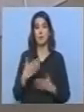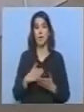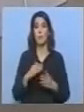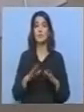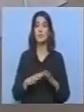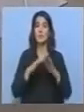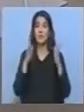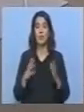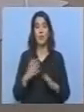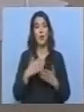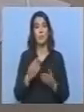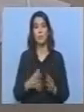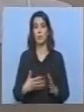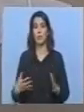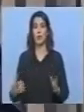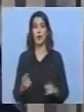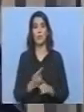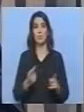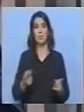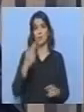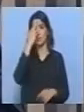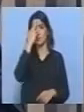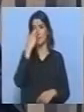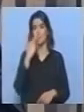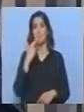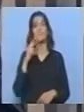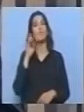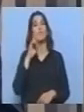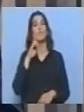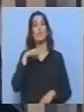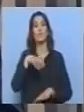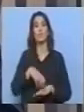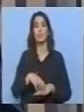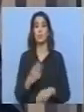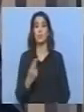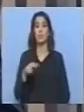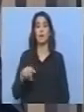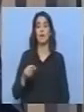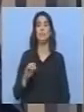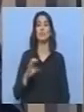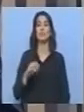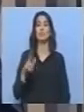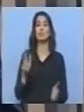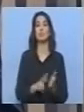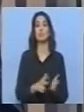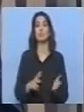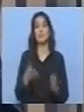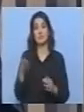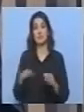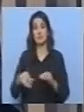muito complicada porque é património da Unesco e é zona classificada e nas zonas classificadas, como é o